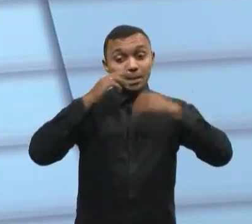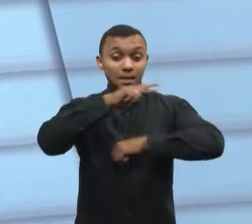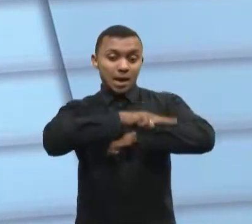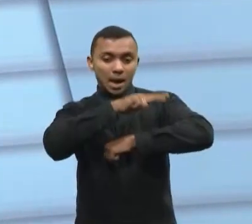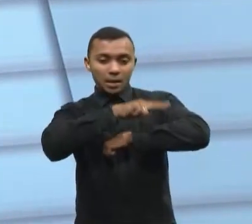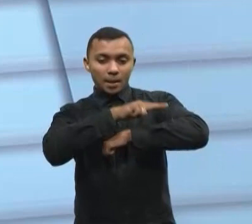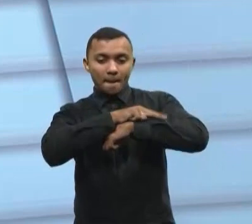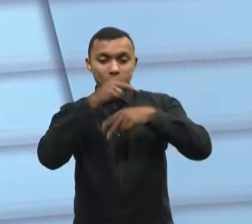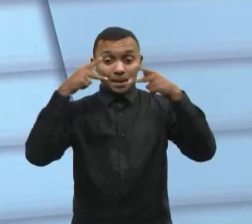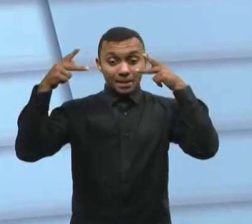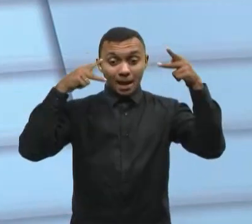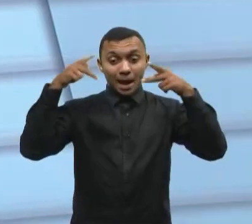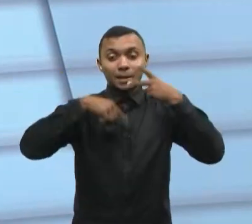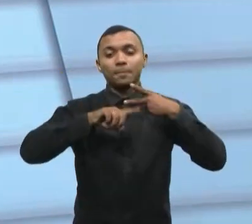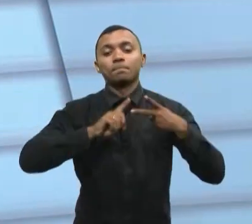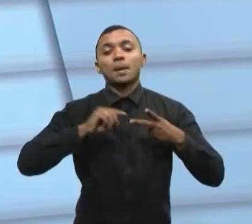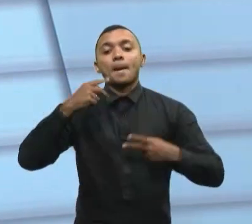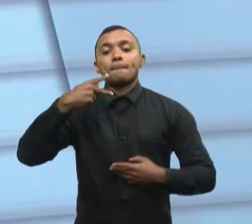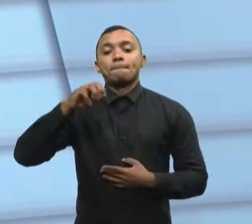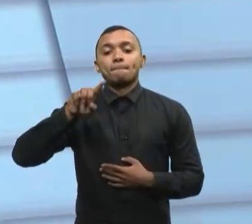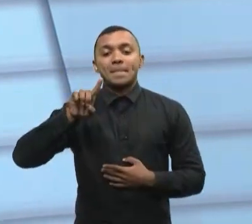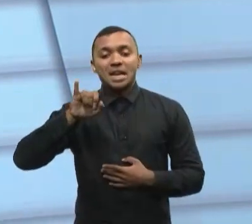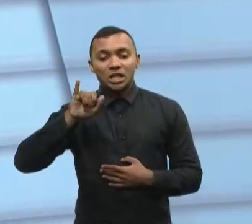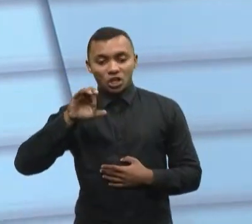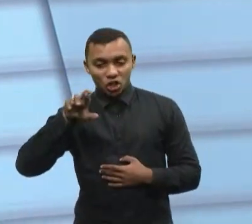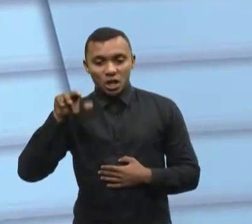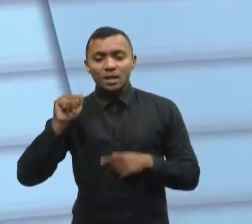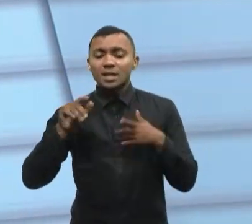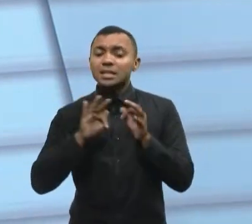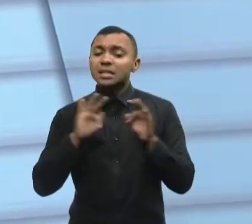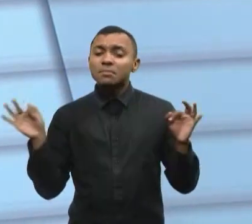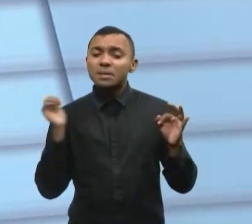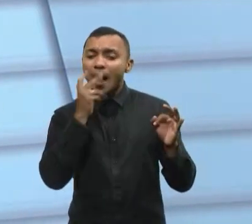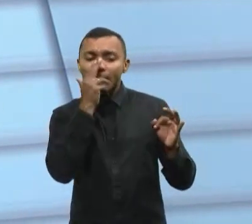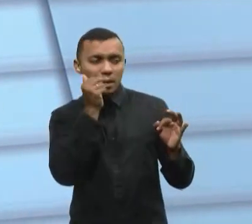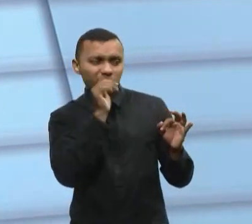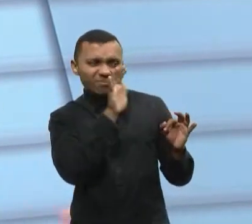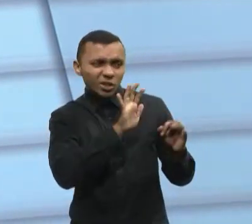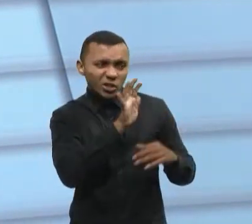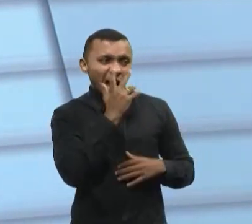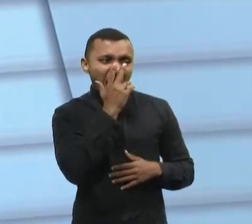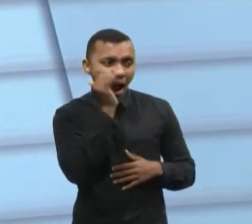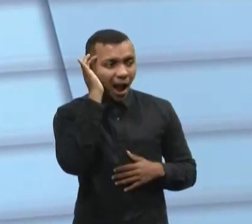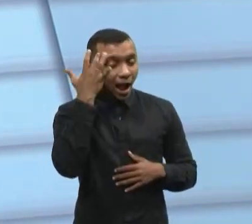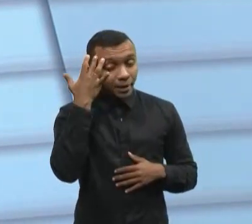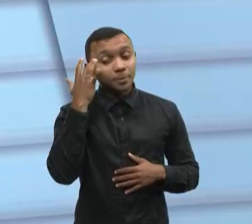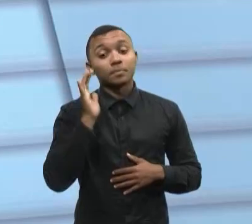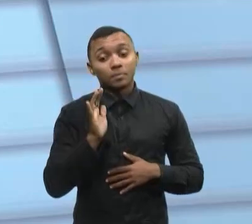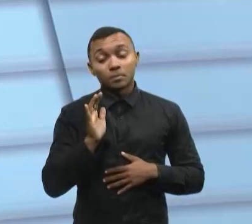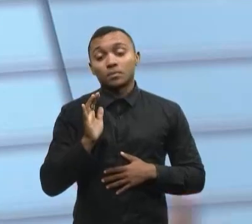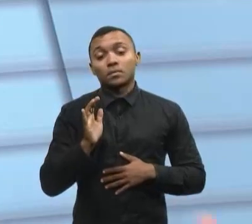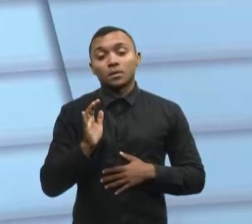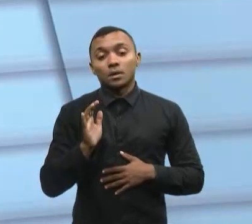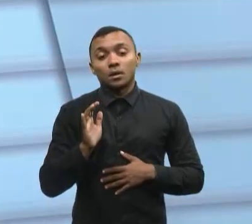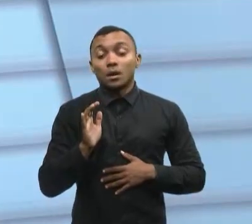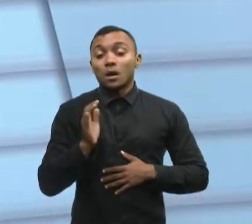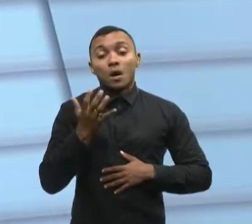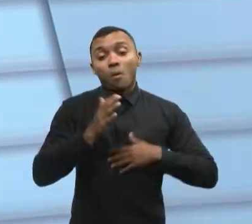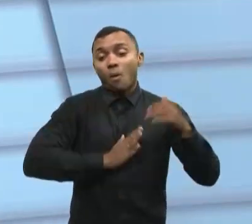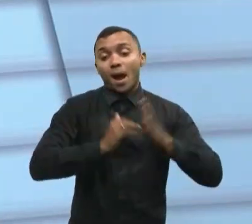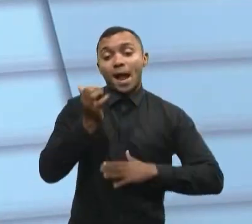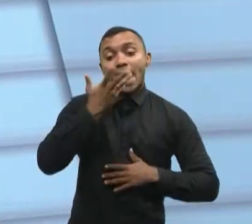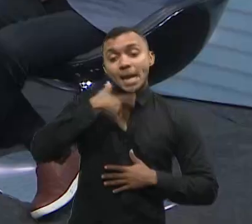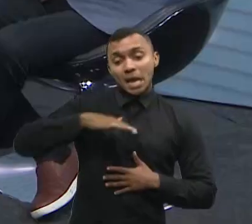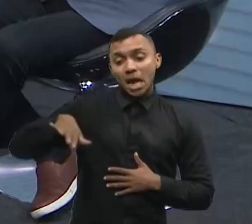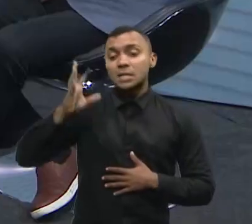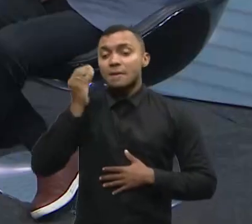Os dois, o pediatra, muitas vezes, ele faz o rastreio, né? Então, como é a linha de frente, muitas vezes toda criança deveria ter o